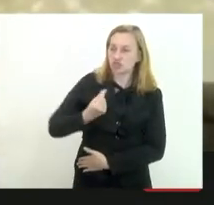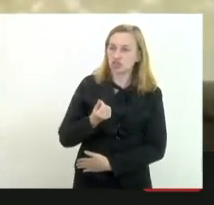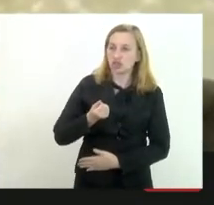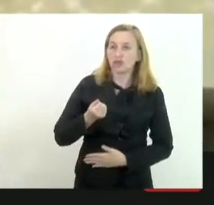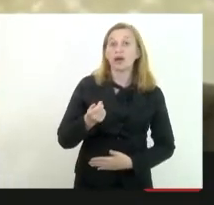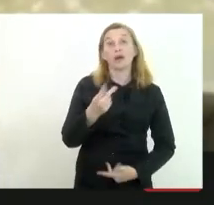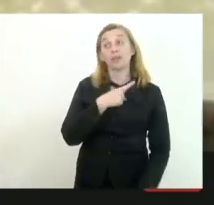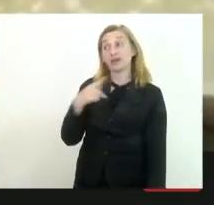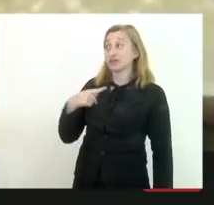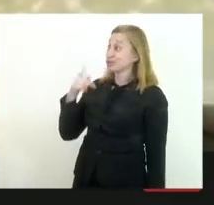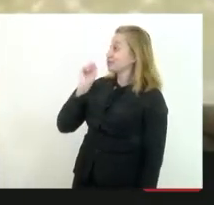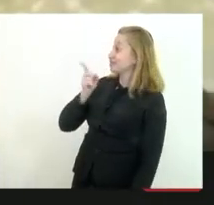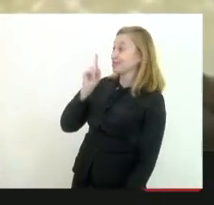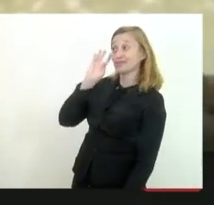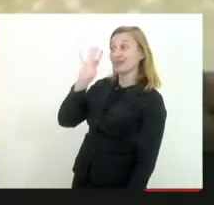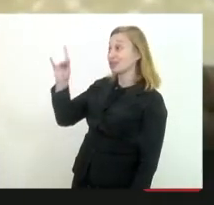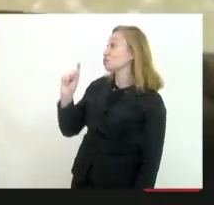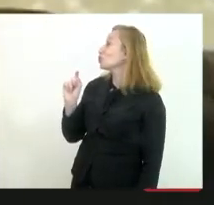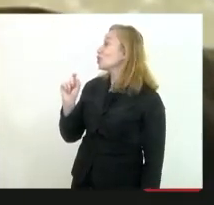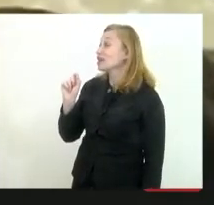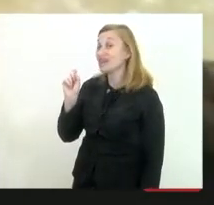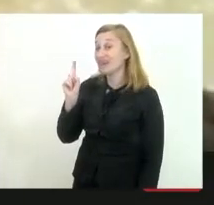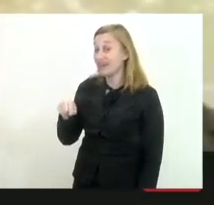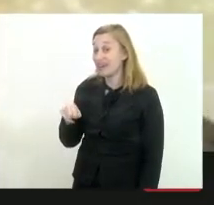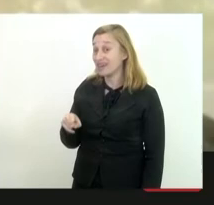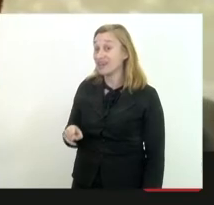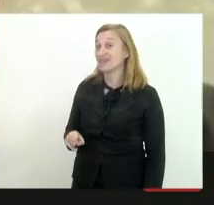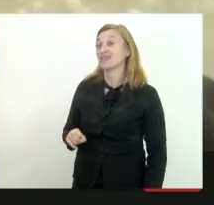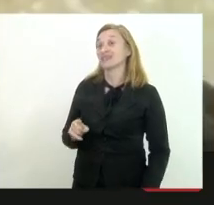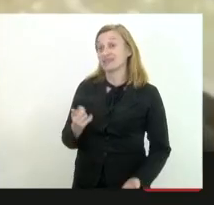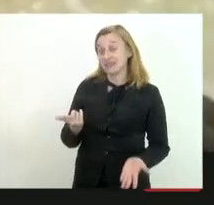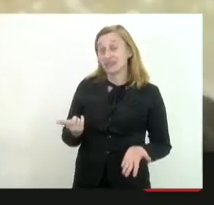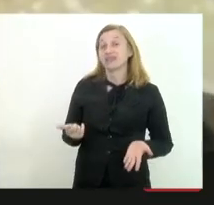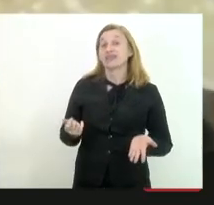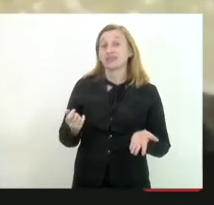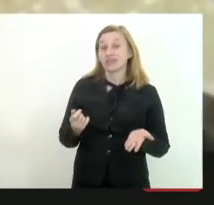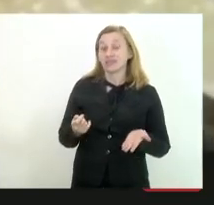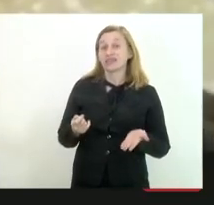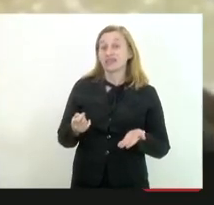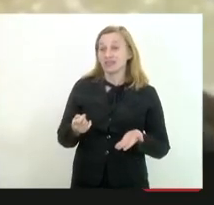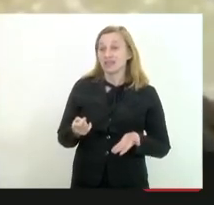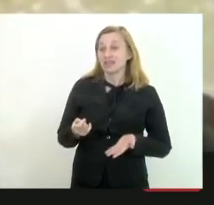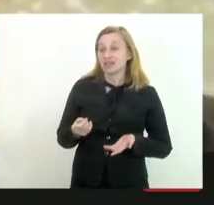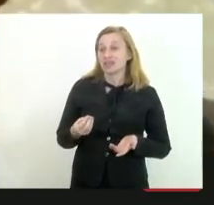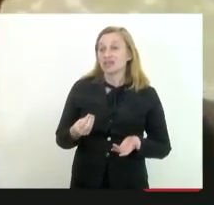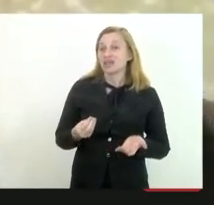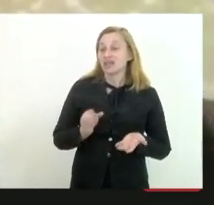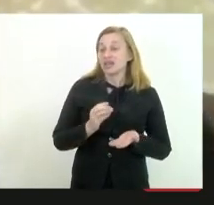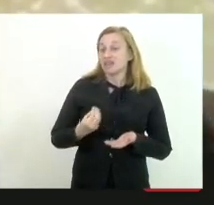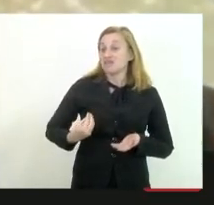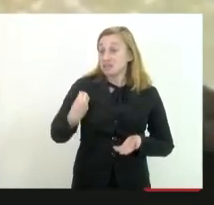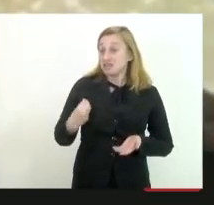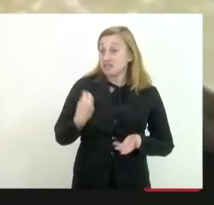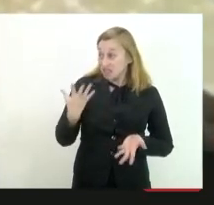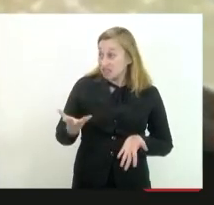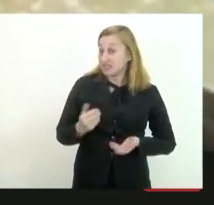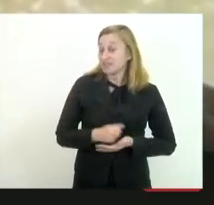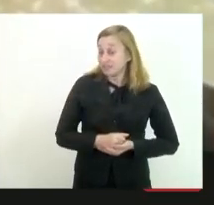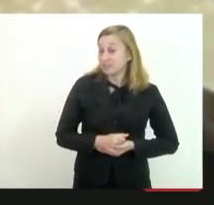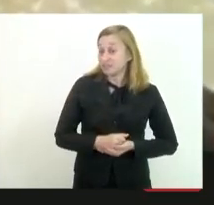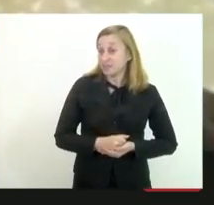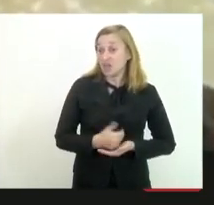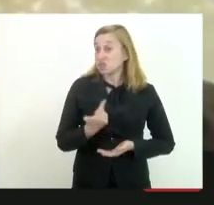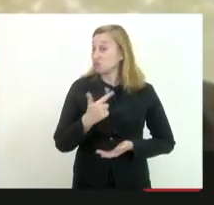não imagina o que é manter um terreiro aberto. Vocês ainda têm a facilidade do dízimo, a gente nem isso